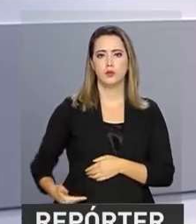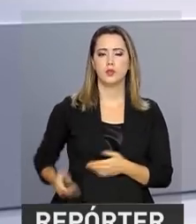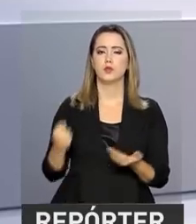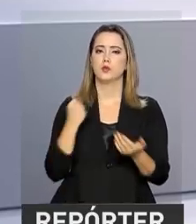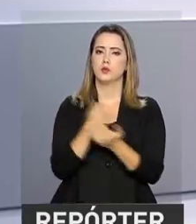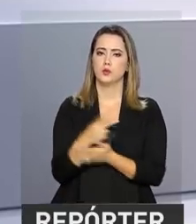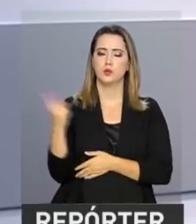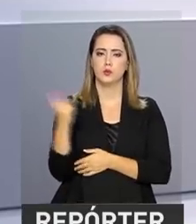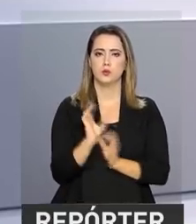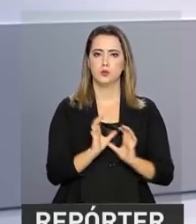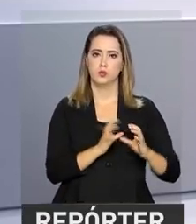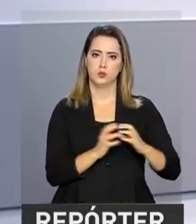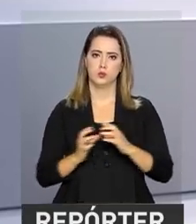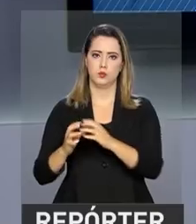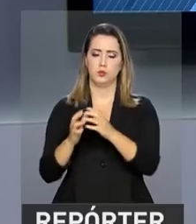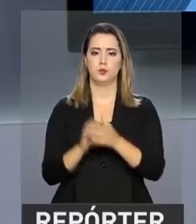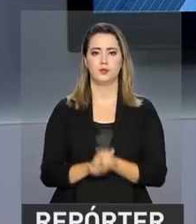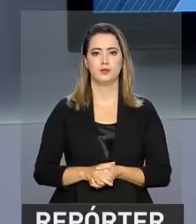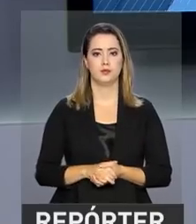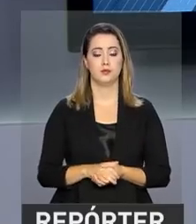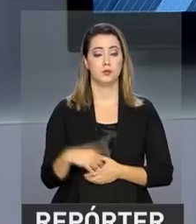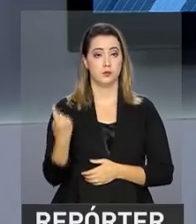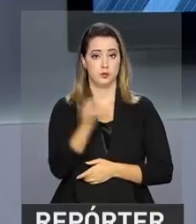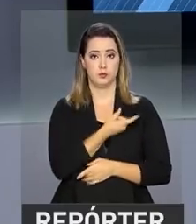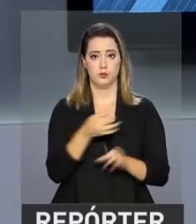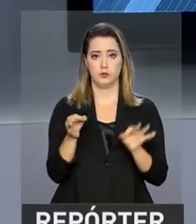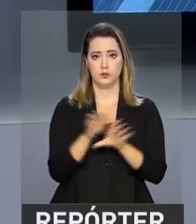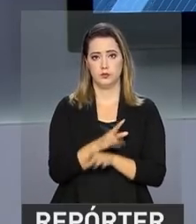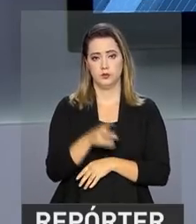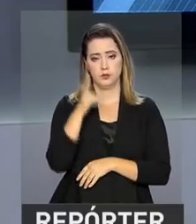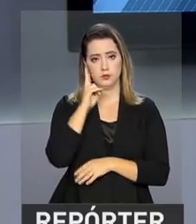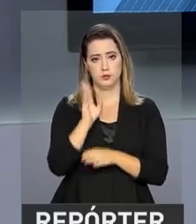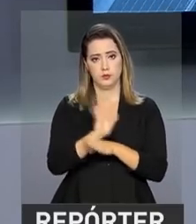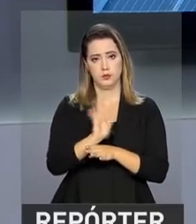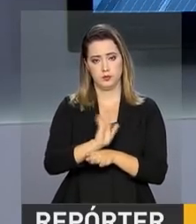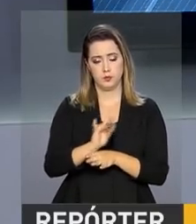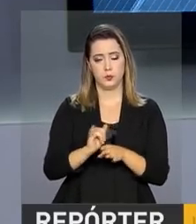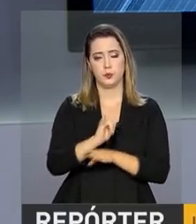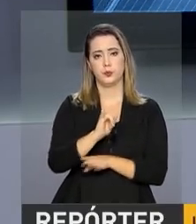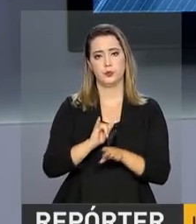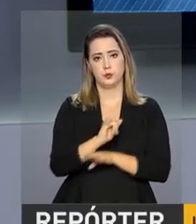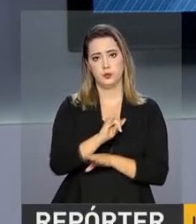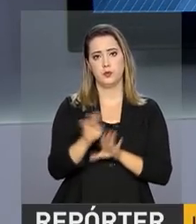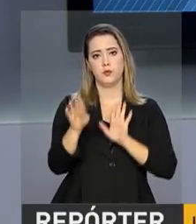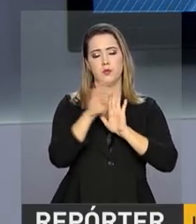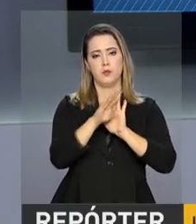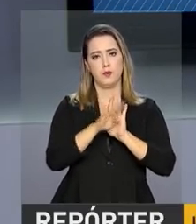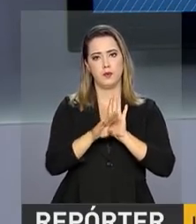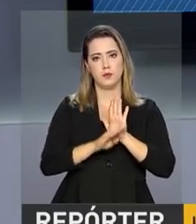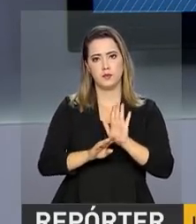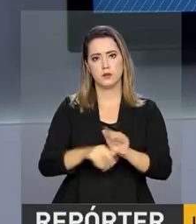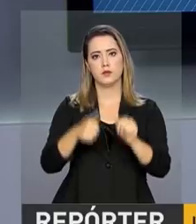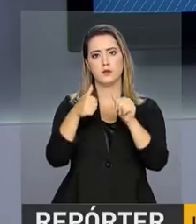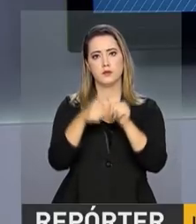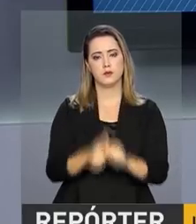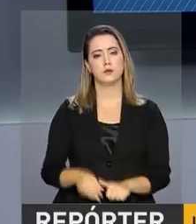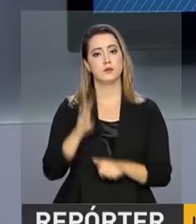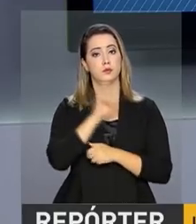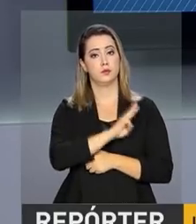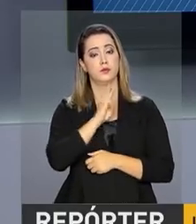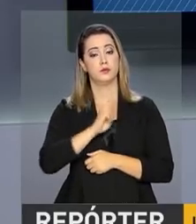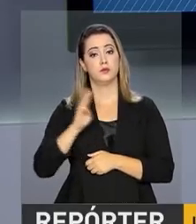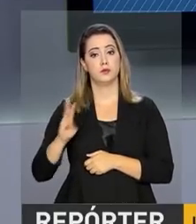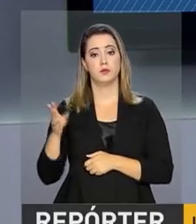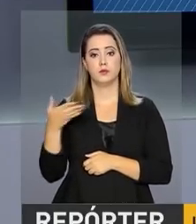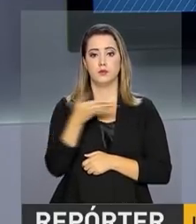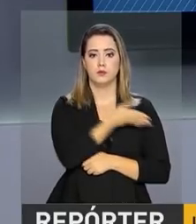entre os dois blocos nós ficamos por aqui você pode rever as reportagens no youtube e toda a nossa programação também